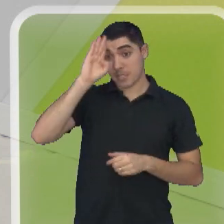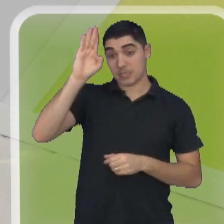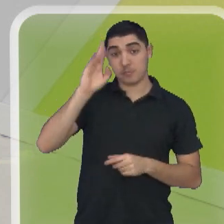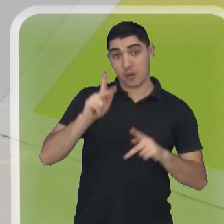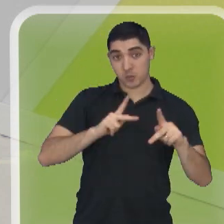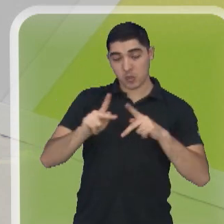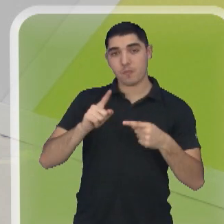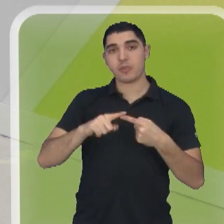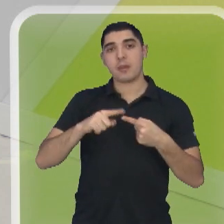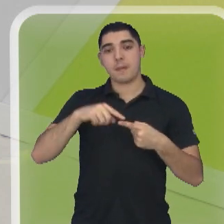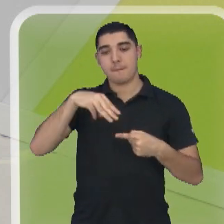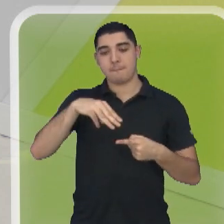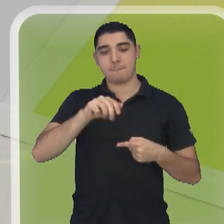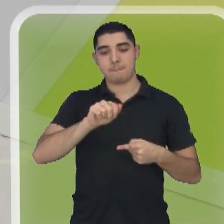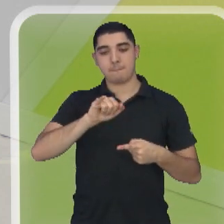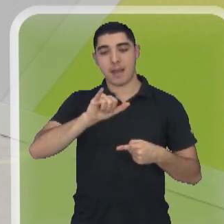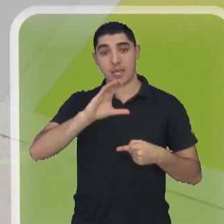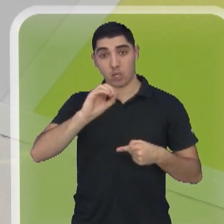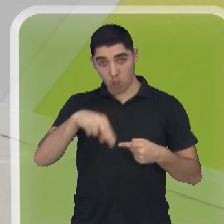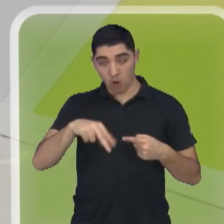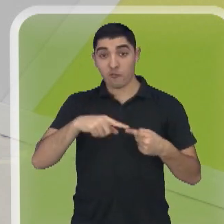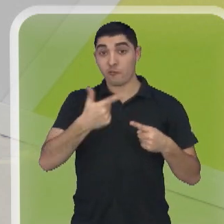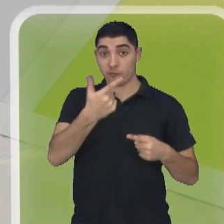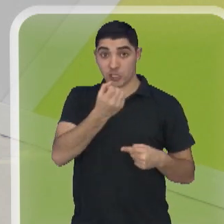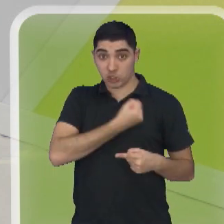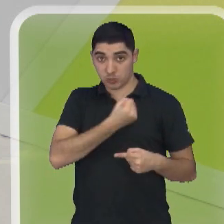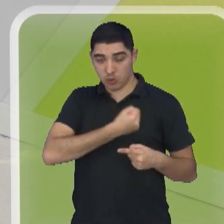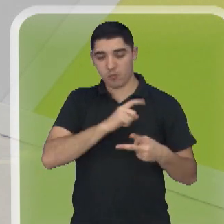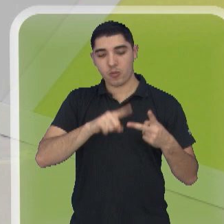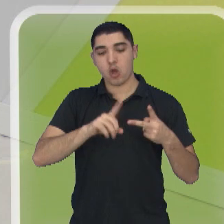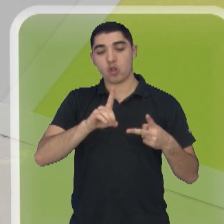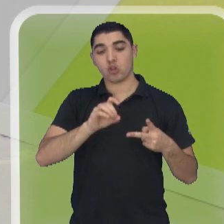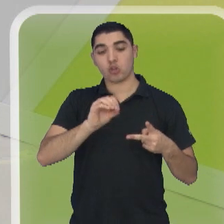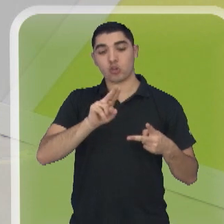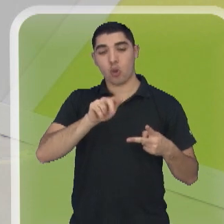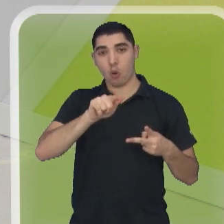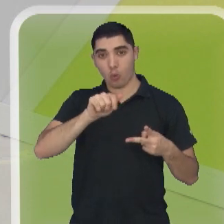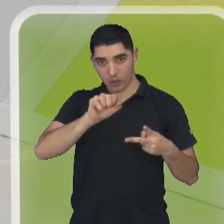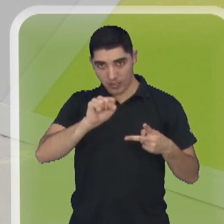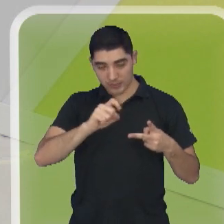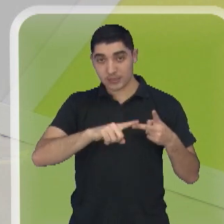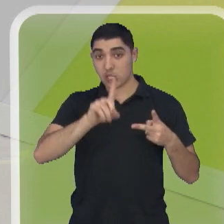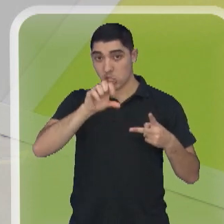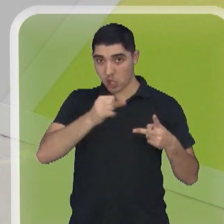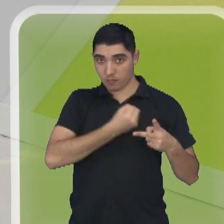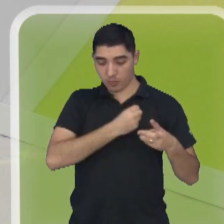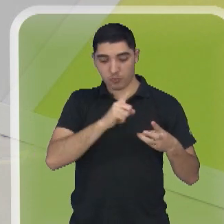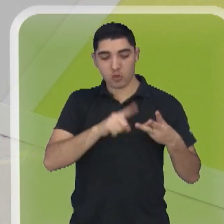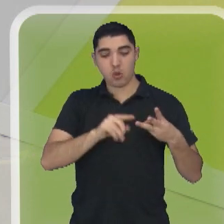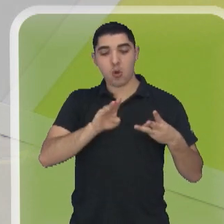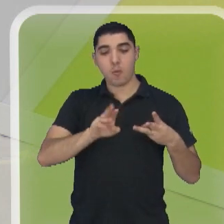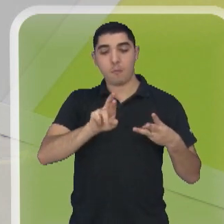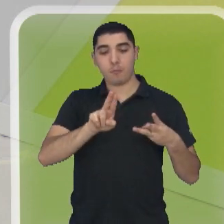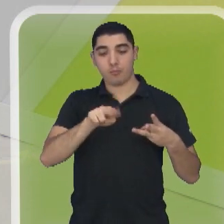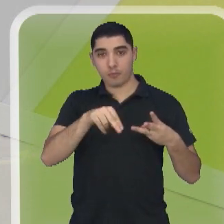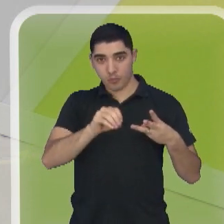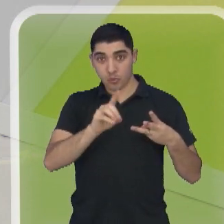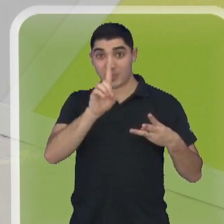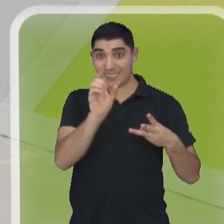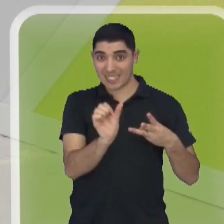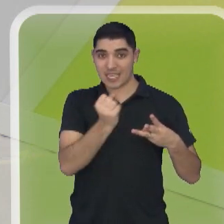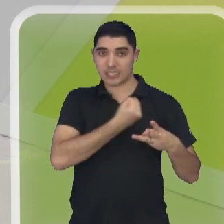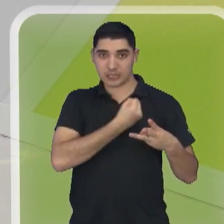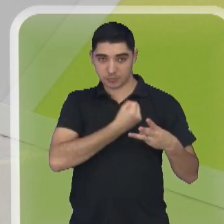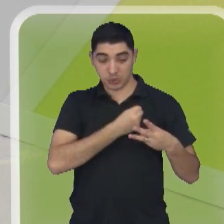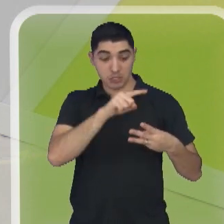José: o Michael Sanches, 20 pontos na partida, depois o Douglas Souza, 19, e o Bruno Canuto, 16. Esses